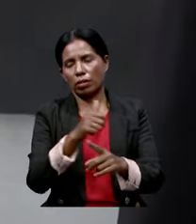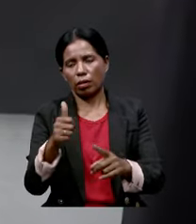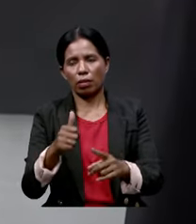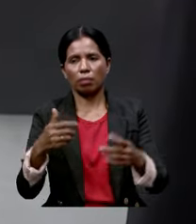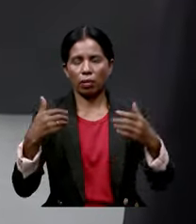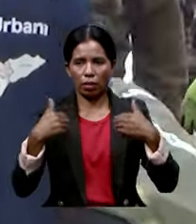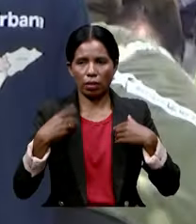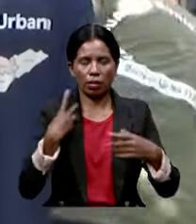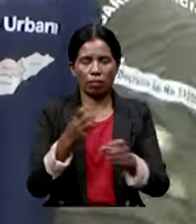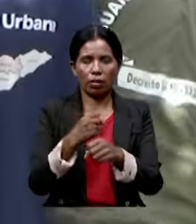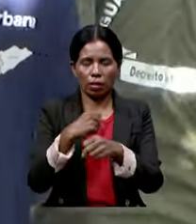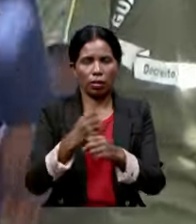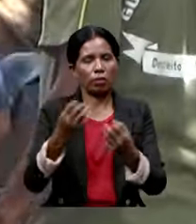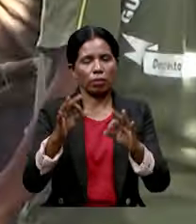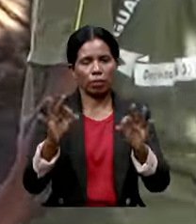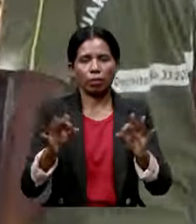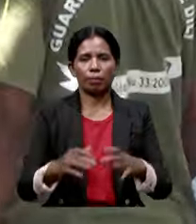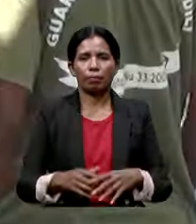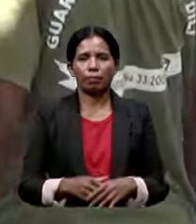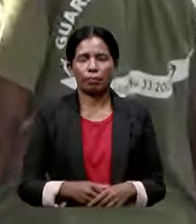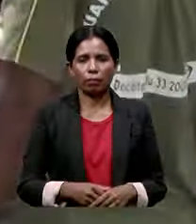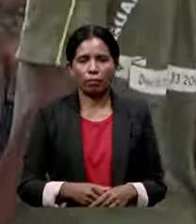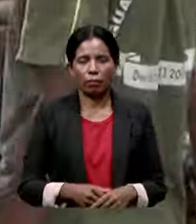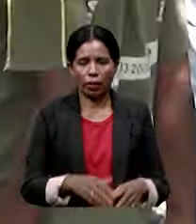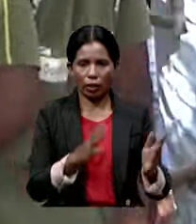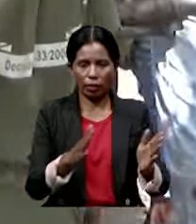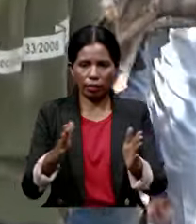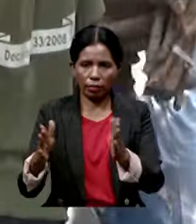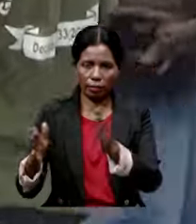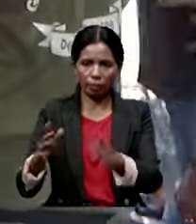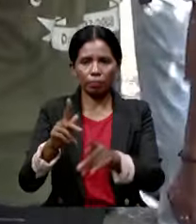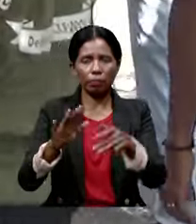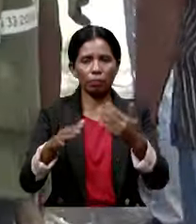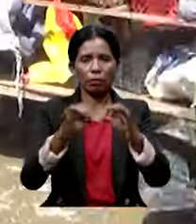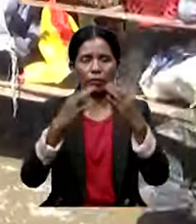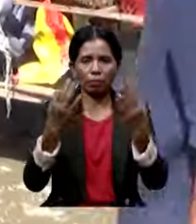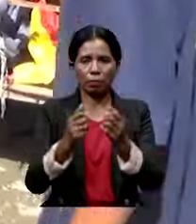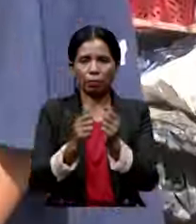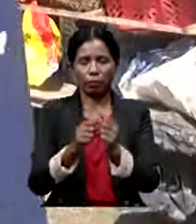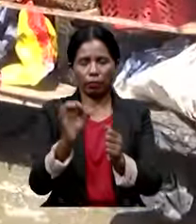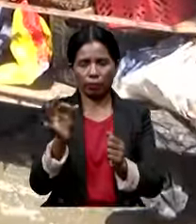acontece. Nem a minha lava ela tena durante. Durante o processo de evicção, a comunidade Humacain se anulou